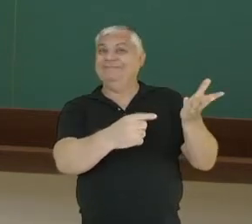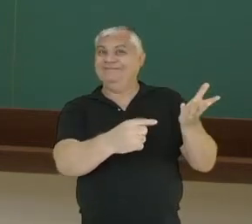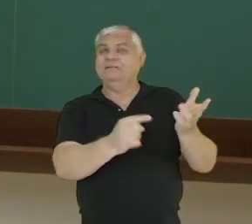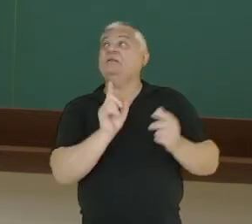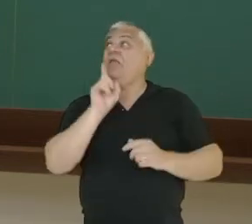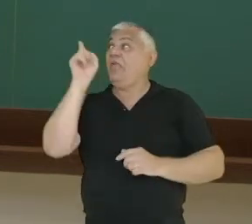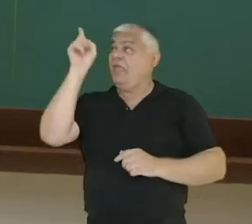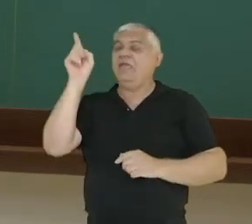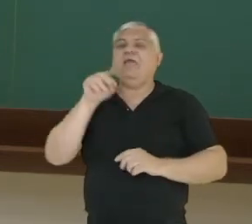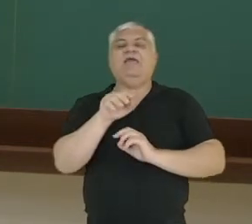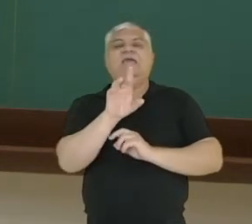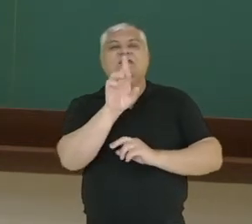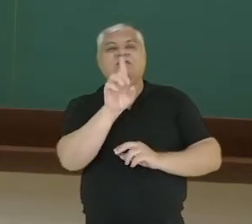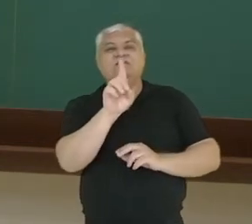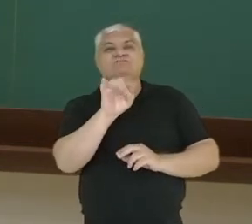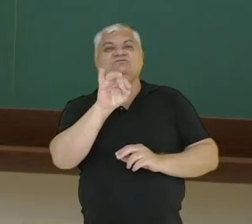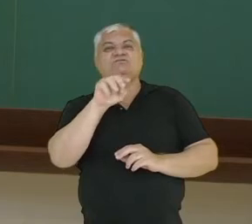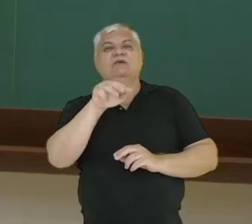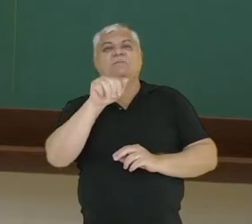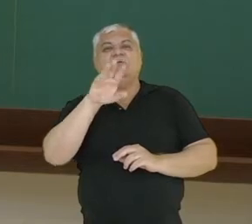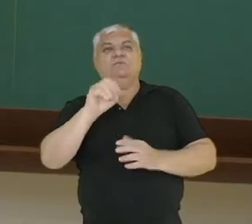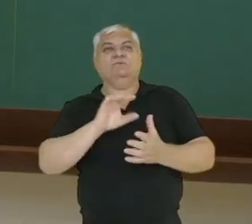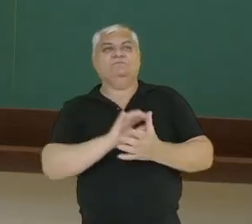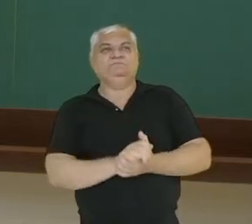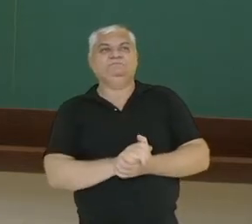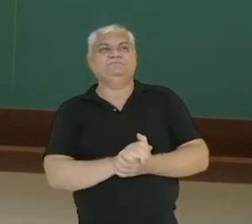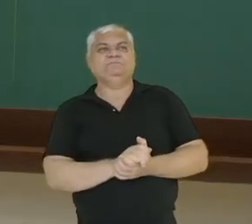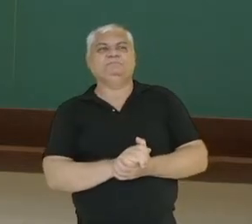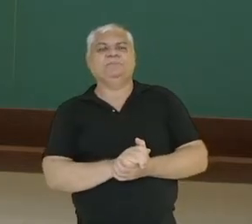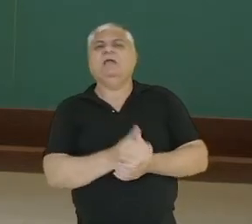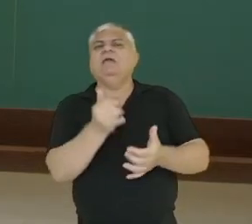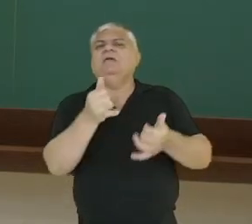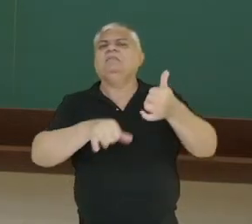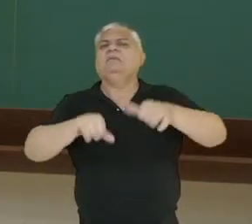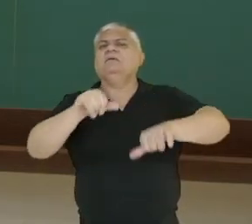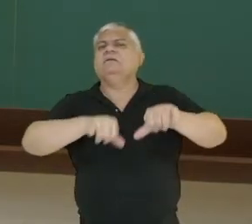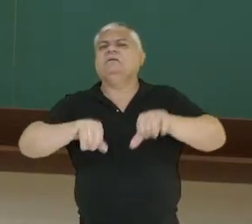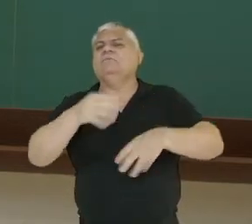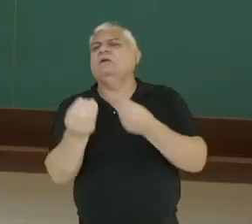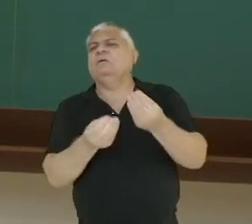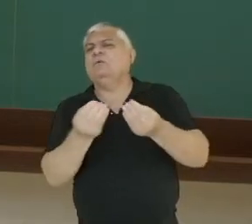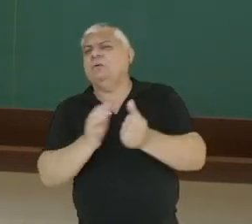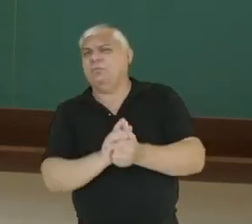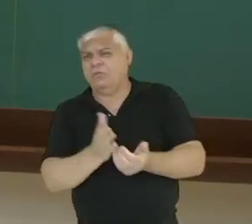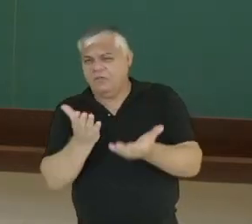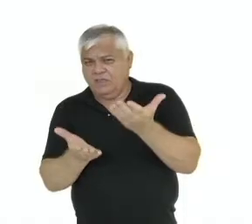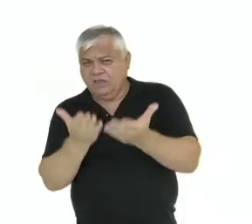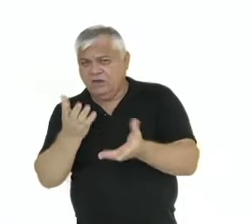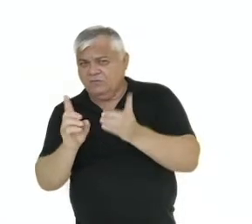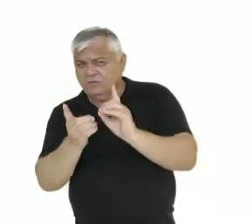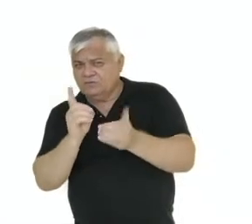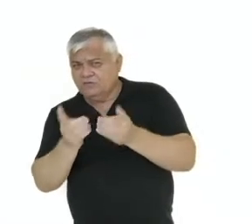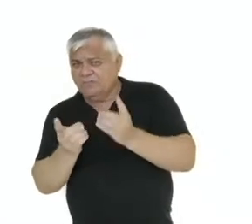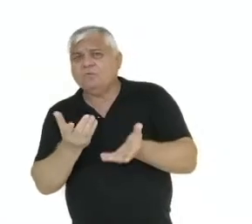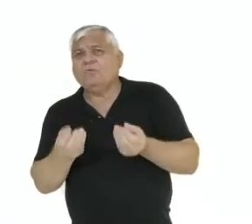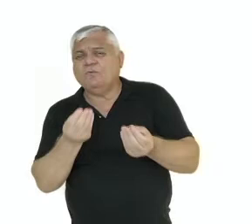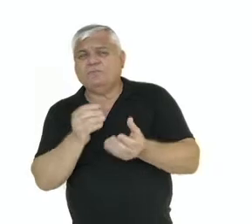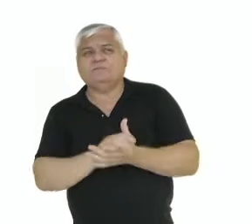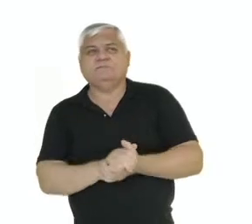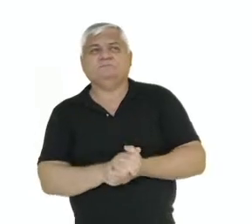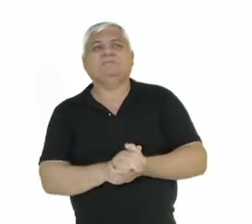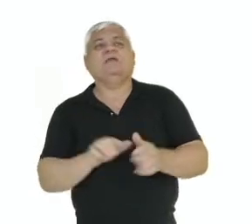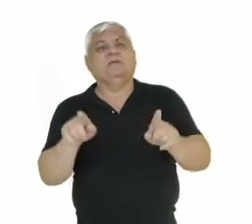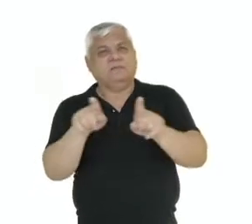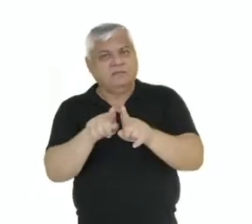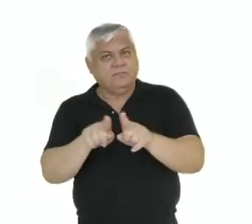é o equilíbrio dinâmico. Muito bem. E na química, professor? Na química, o equilíbrio dinâmico também é observado nas